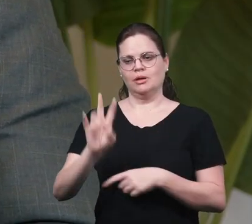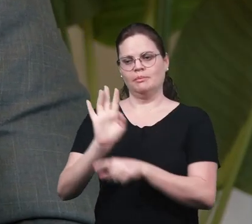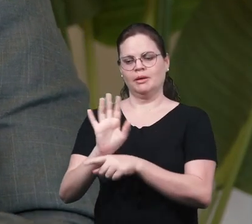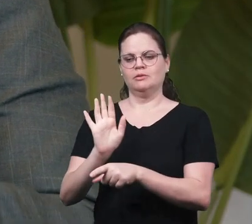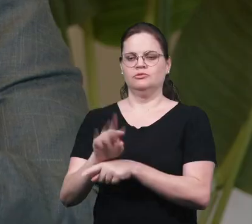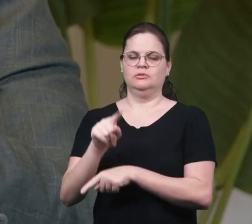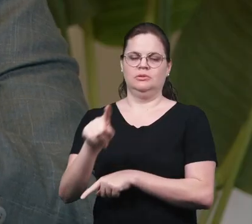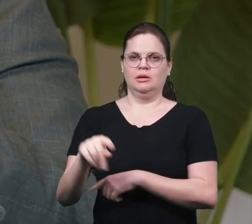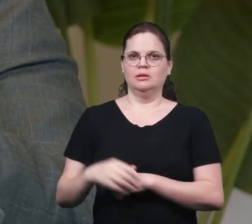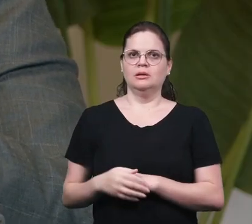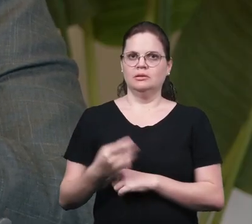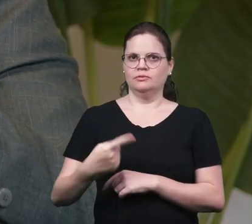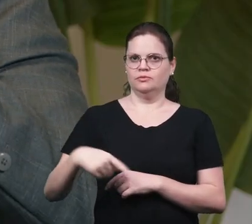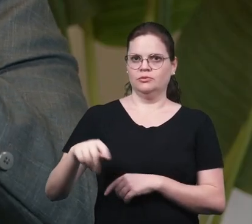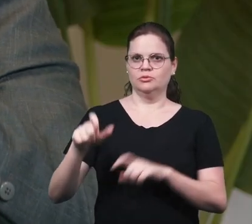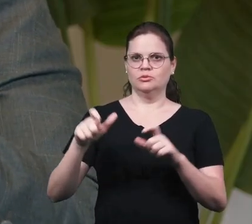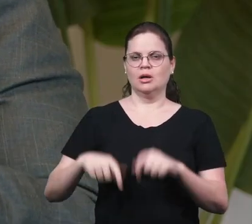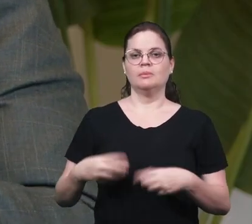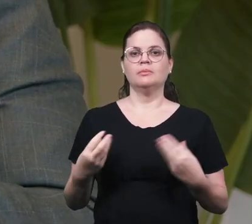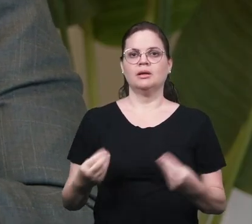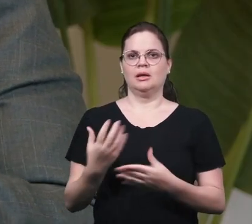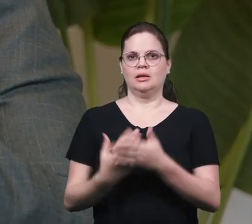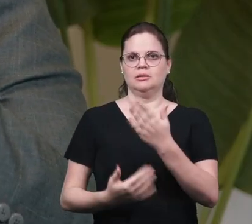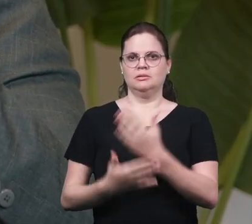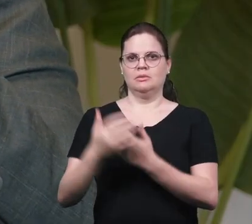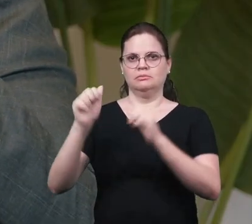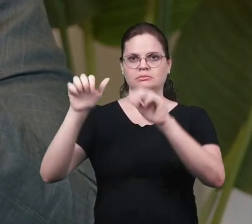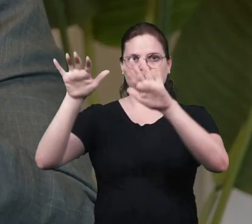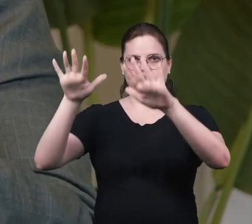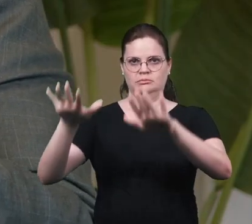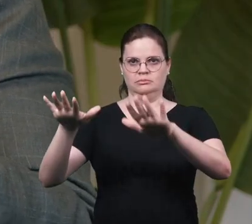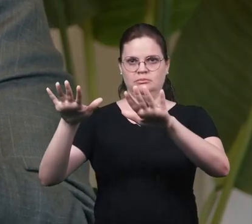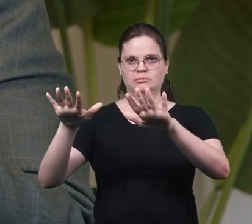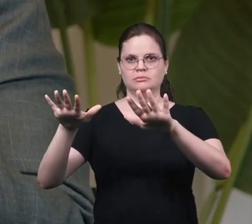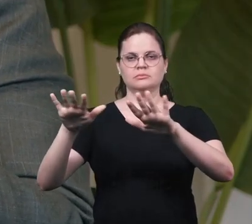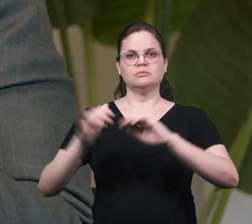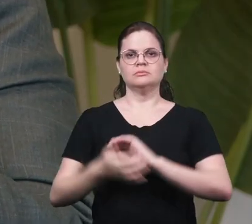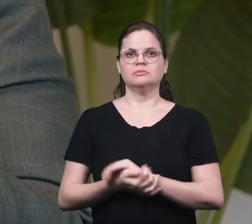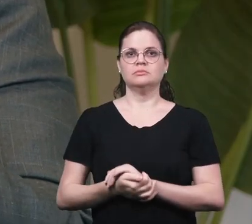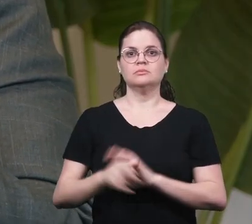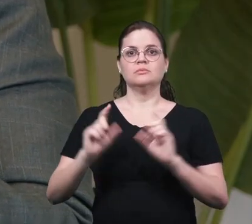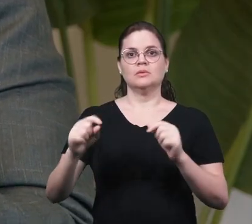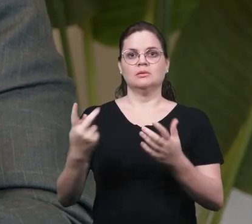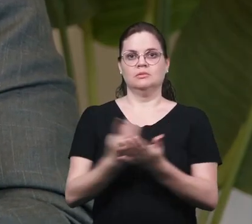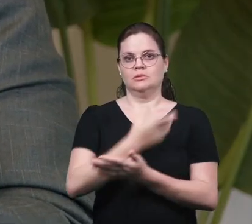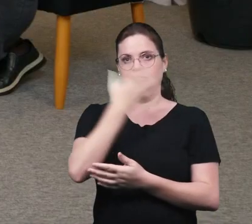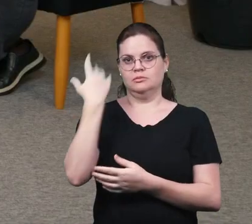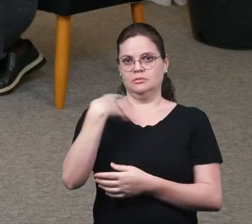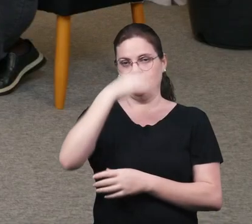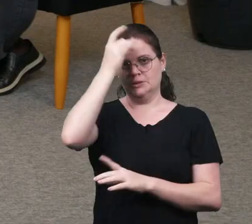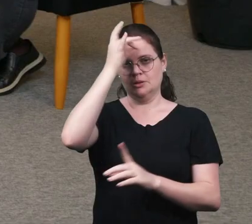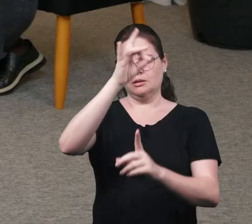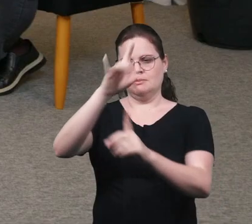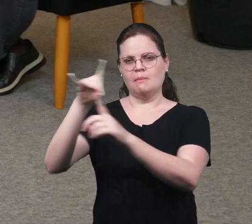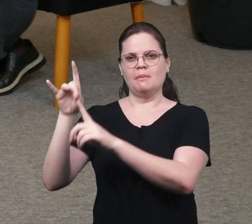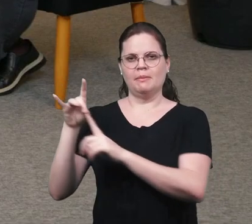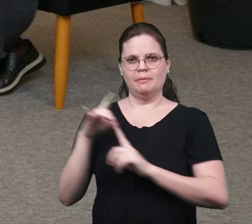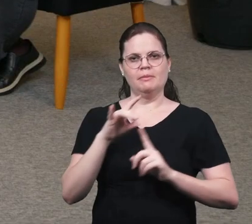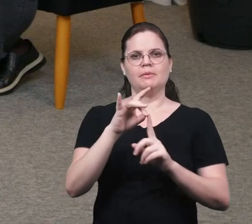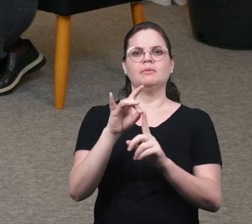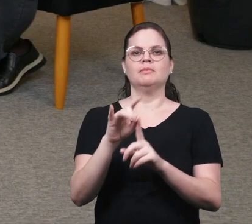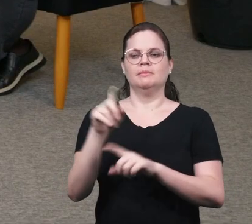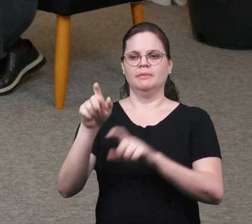Samaria para impor as mãos, e ao impor as mãos, o Senhor batizava-os com o Espírito